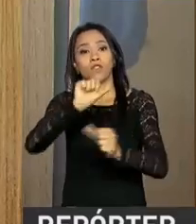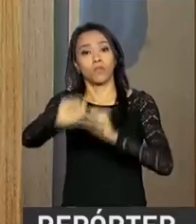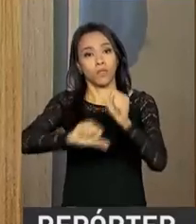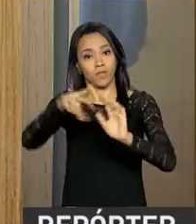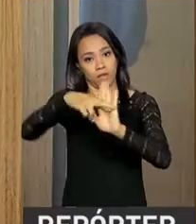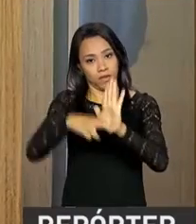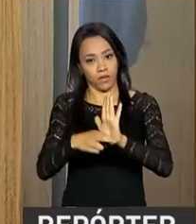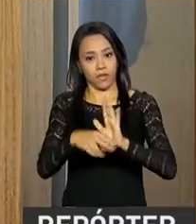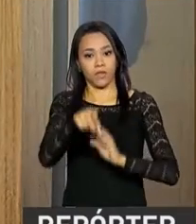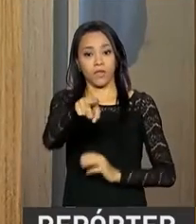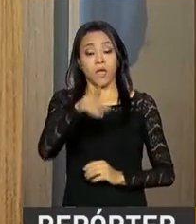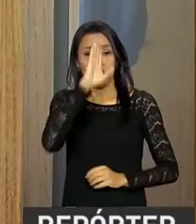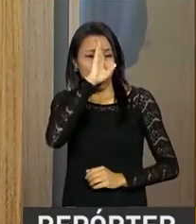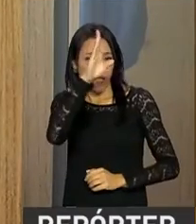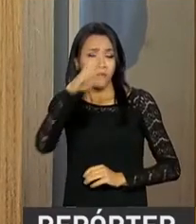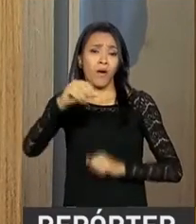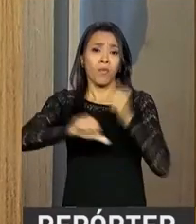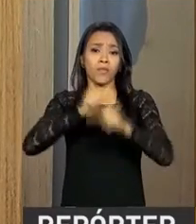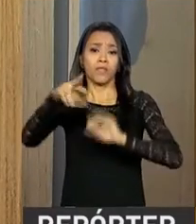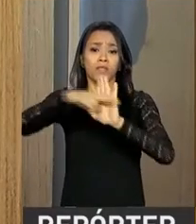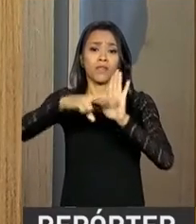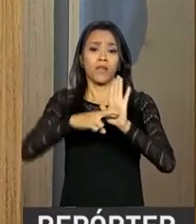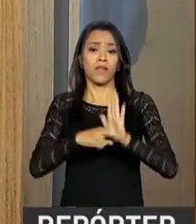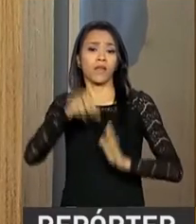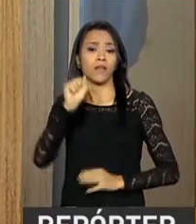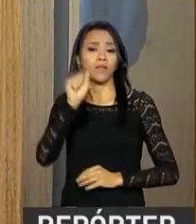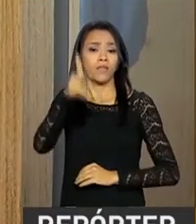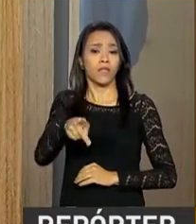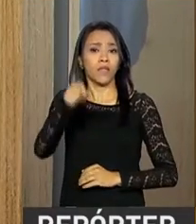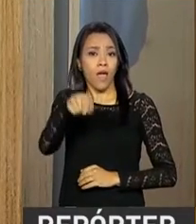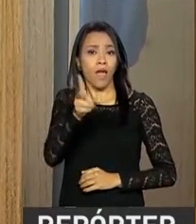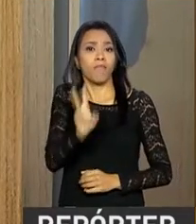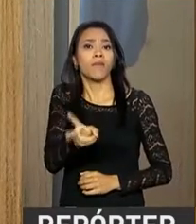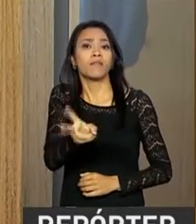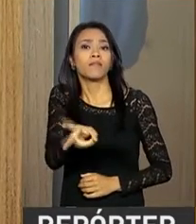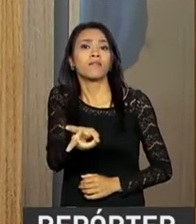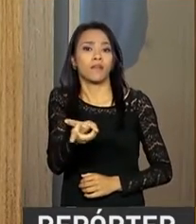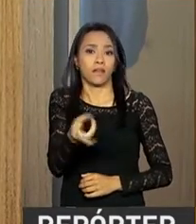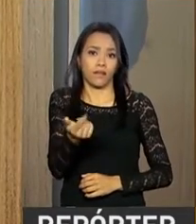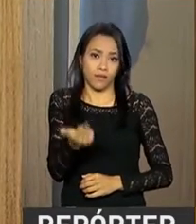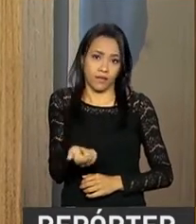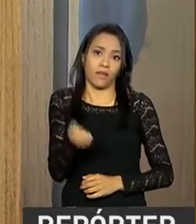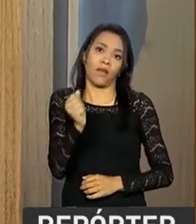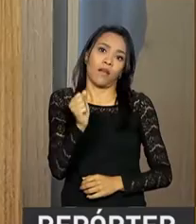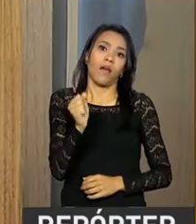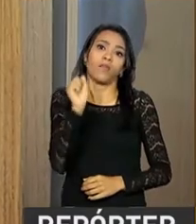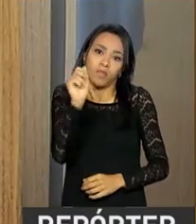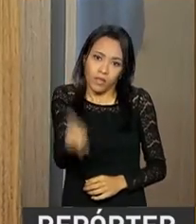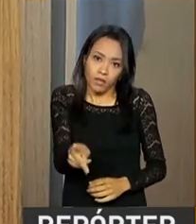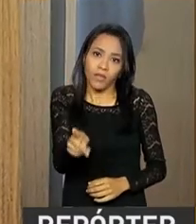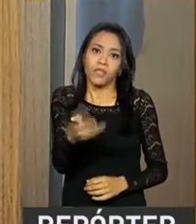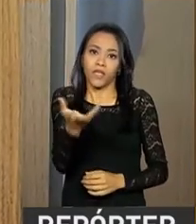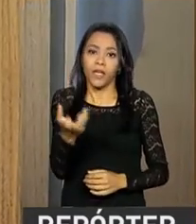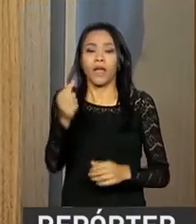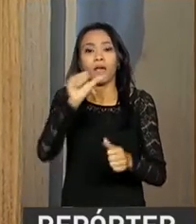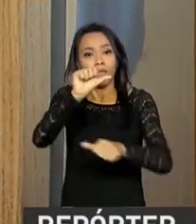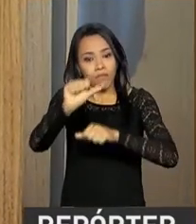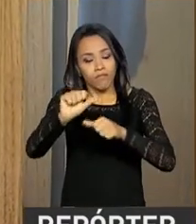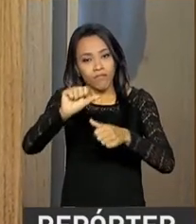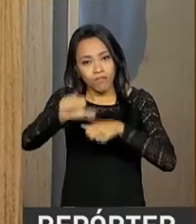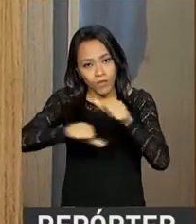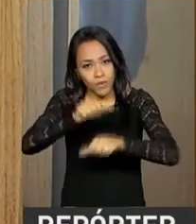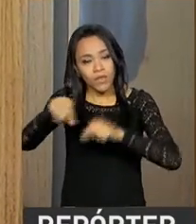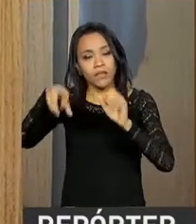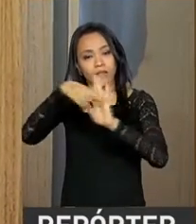principal intuito da revolta da previdência é justamente manter os benefícios previdenciários a gente está reformando a previdência que quer preservar a